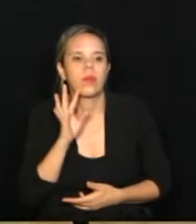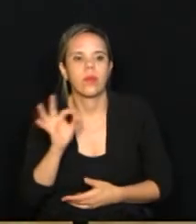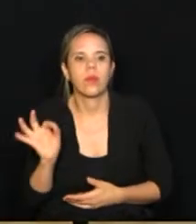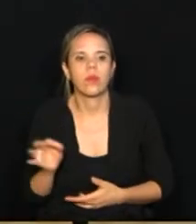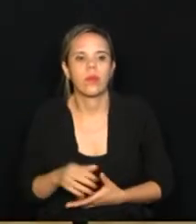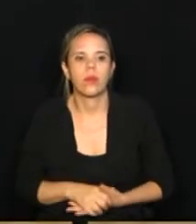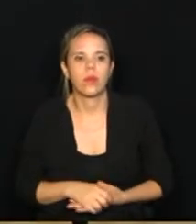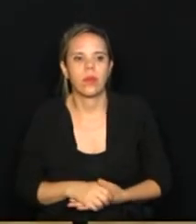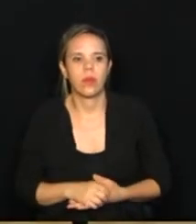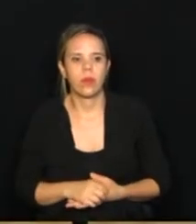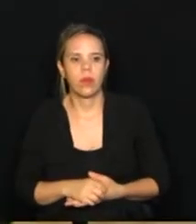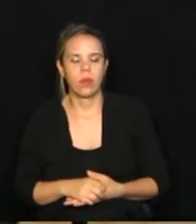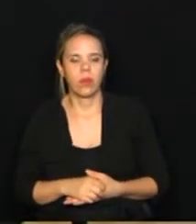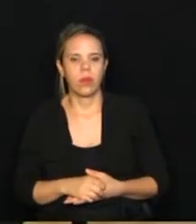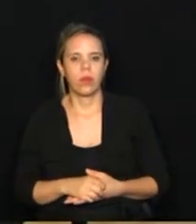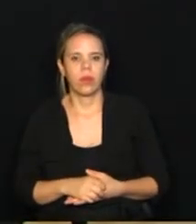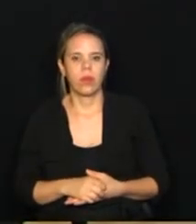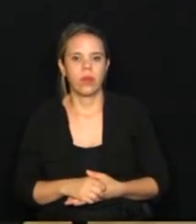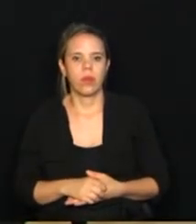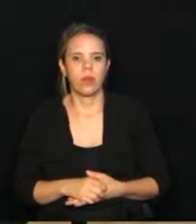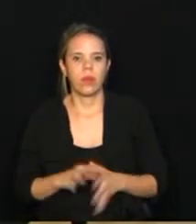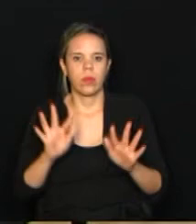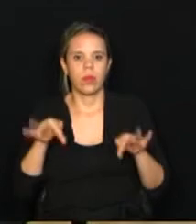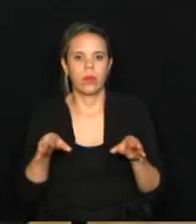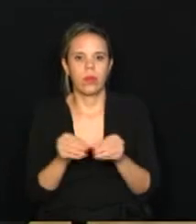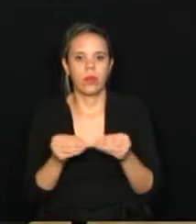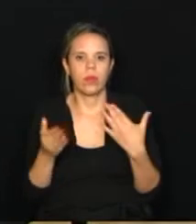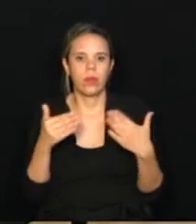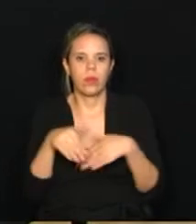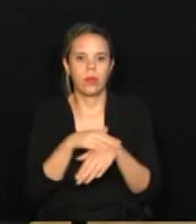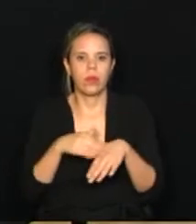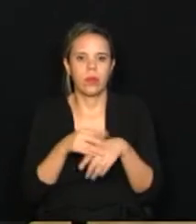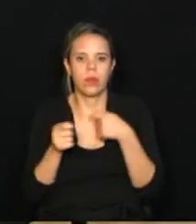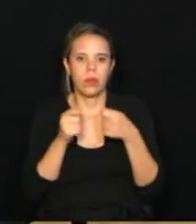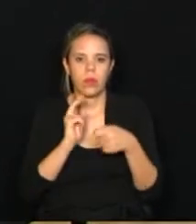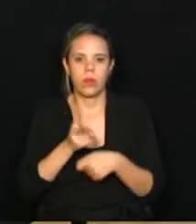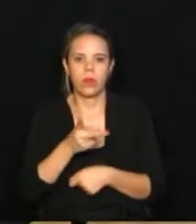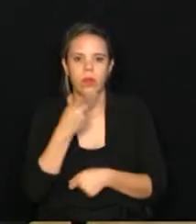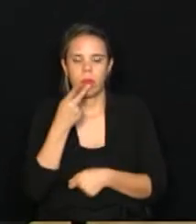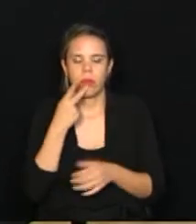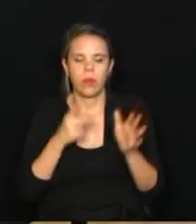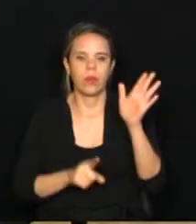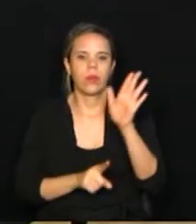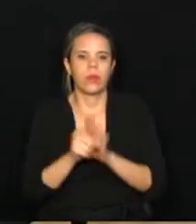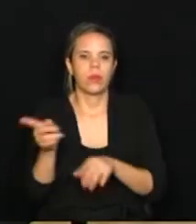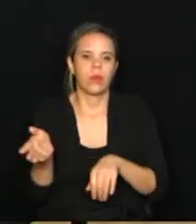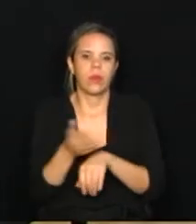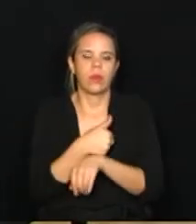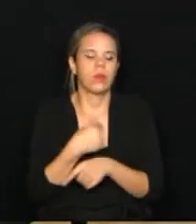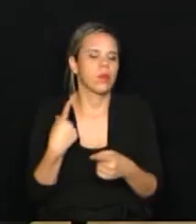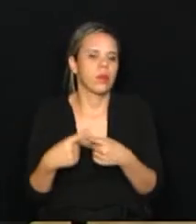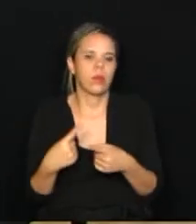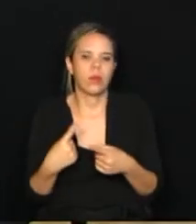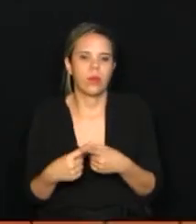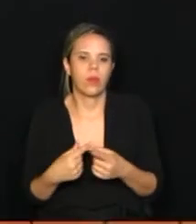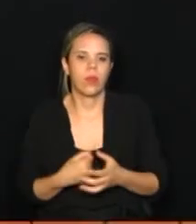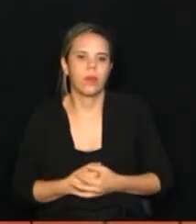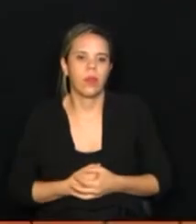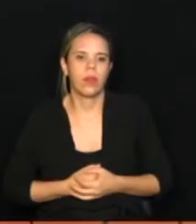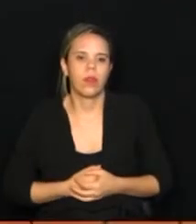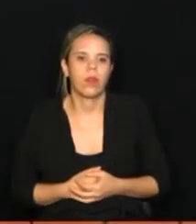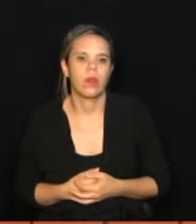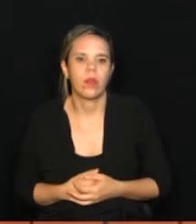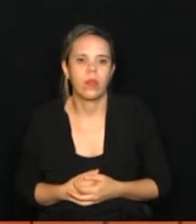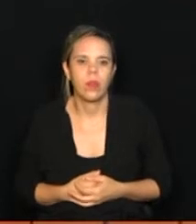certeza. Ô, Tássia, a gente já está encerrando aqui, mas eu sempre faço uma pergunta antes, porque você